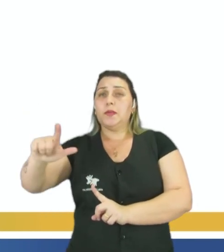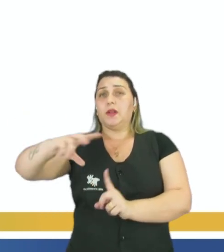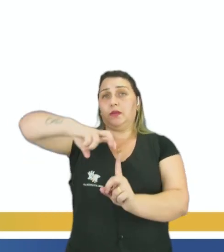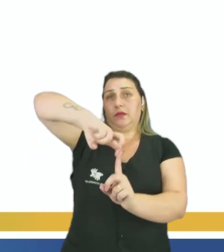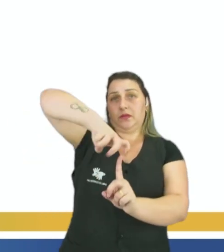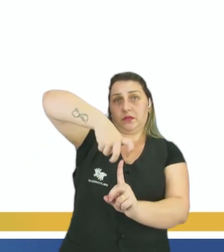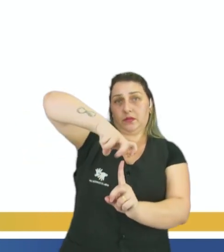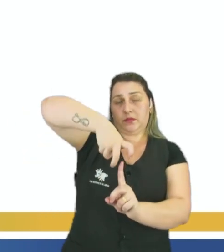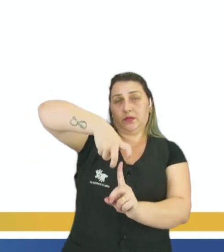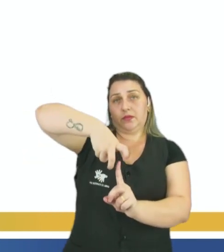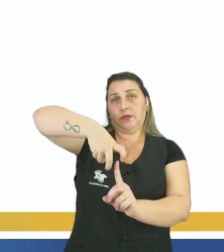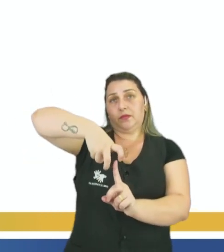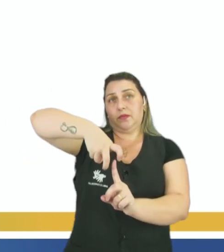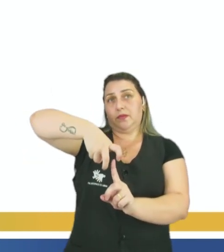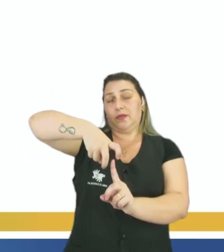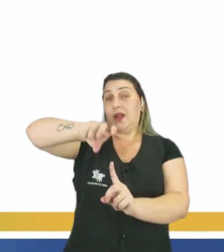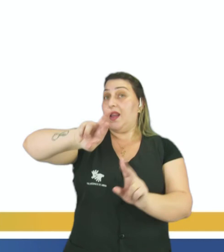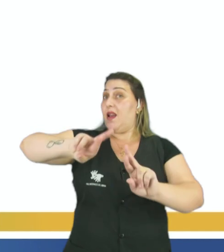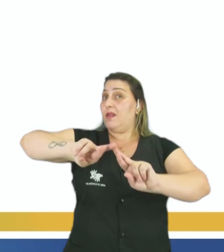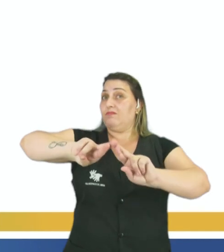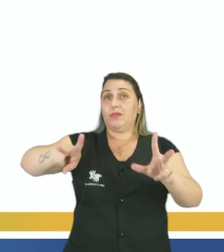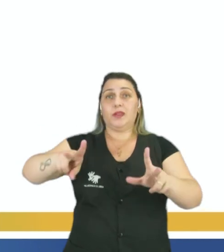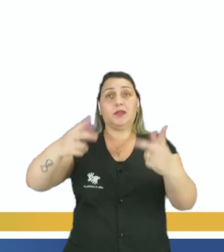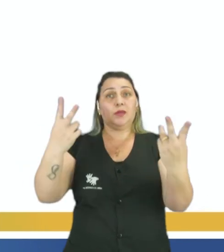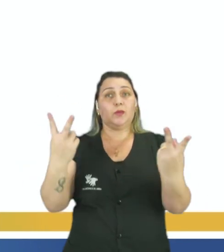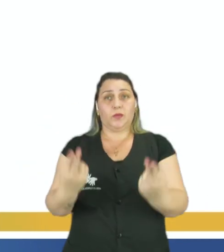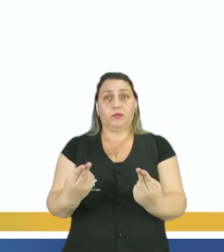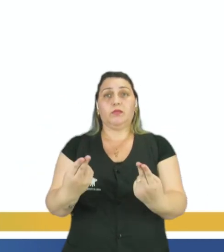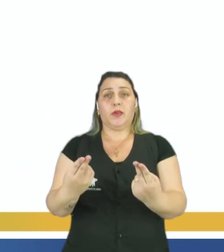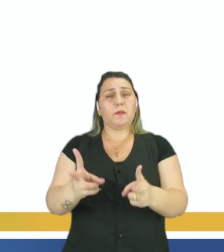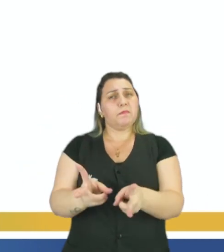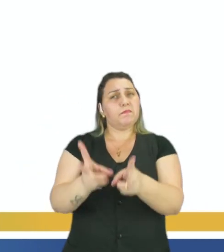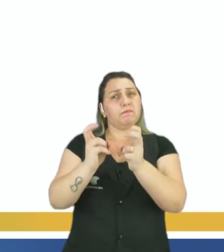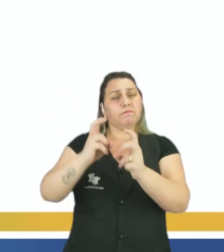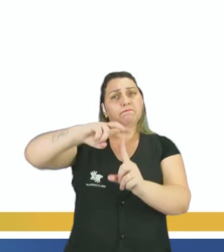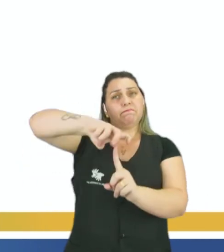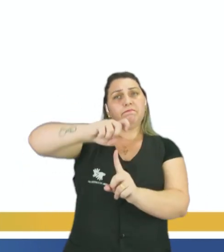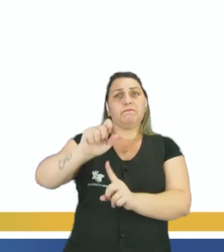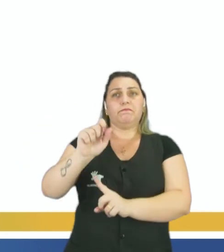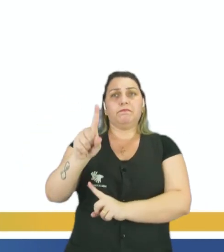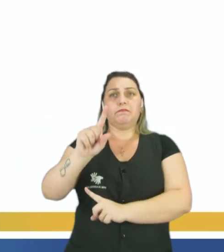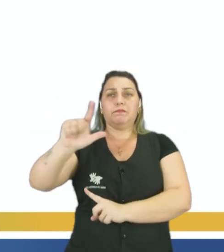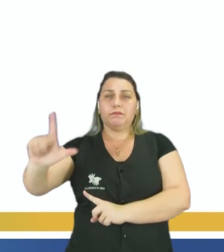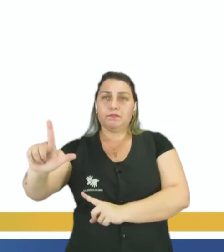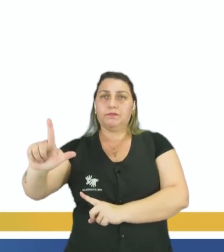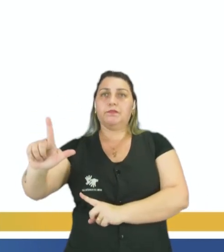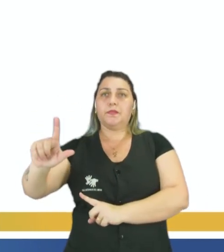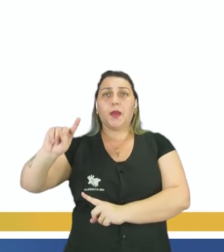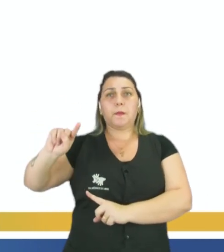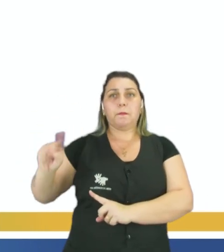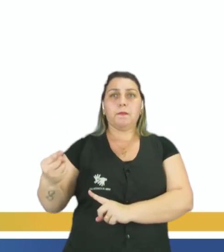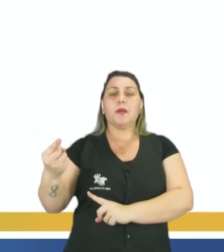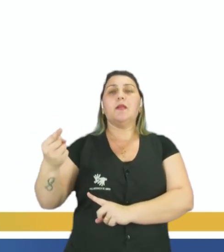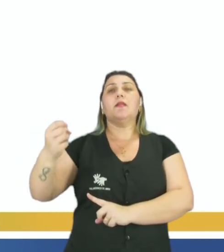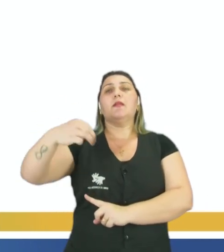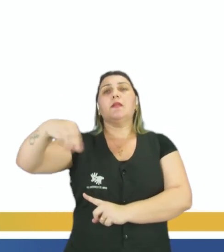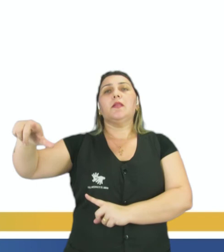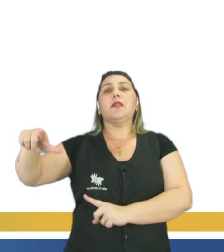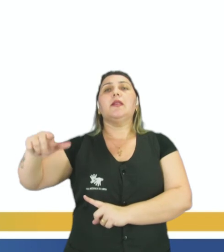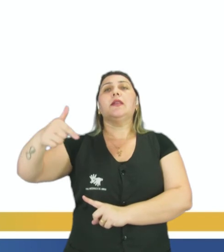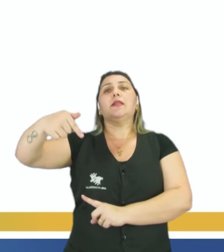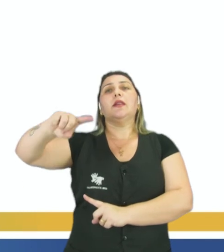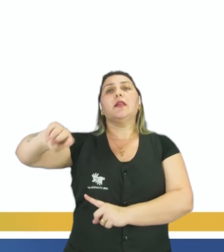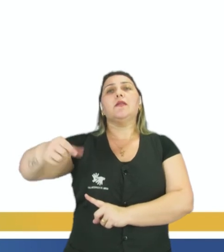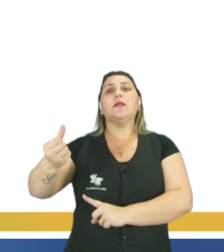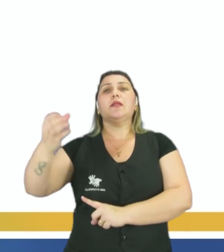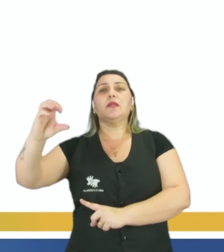garrafas não são iguais. Então percebam que a garrafa de 1 litro, que é 1.000 ml, ela custa R$